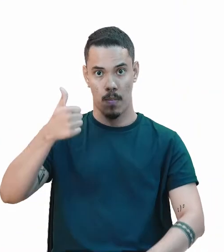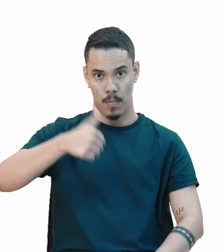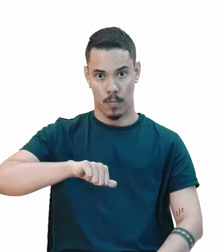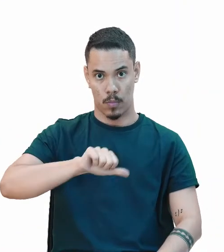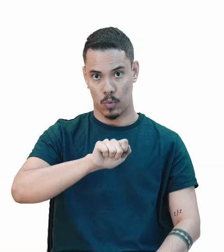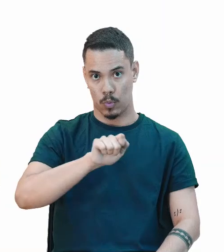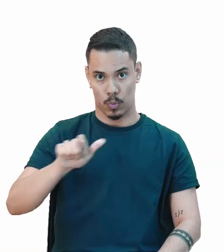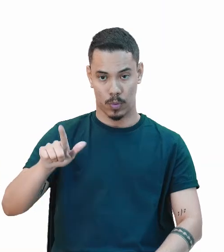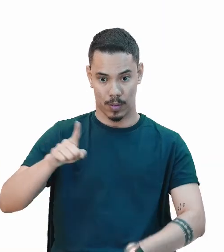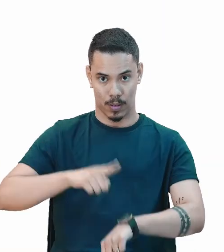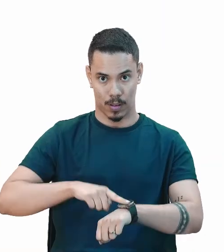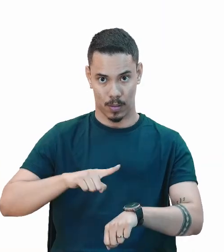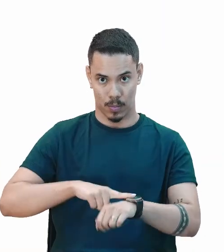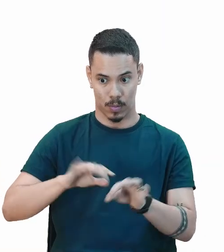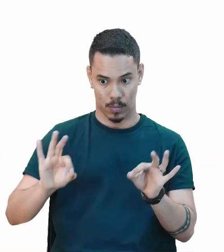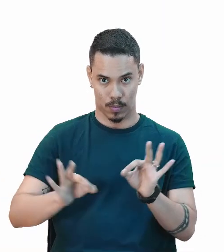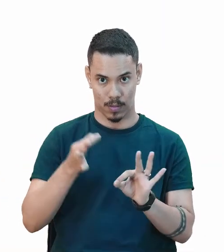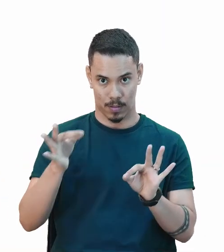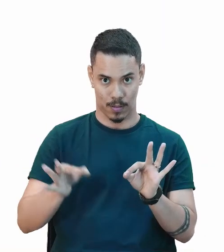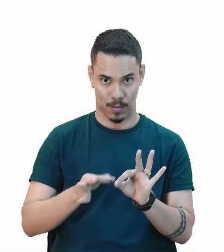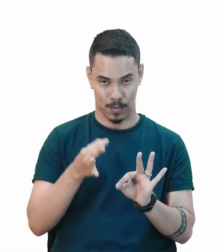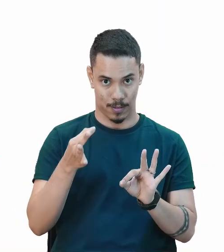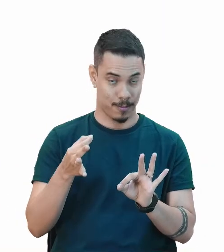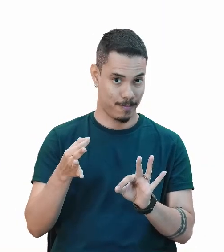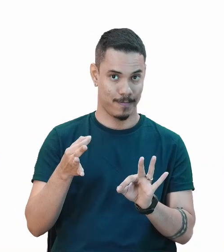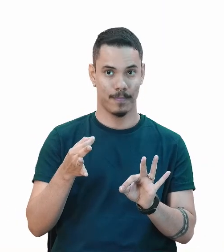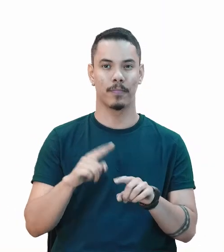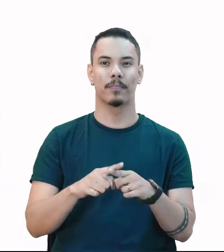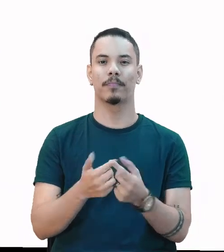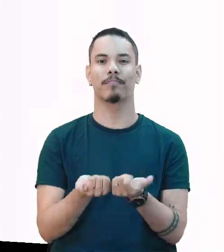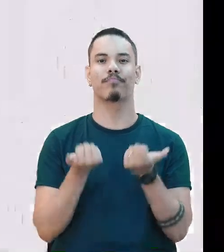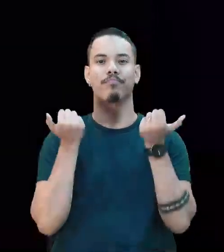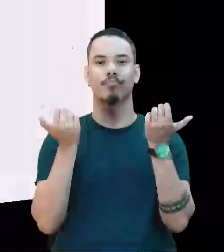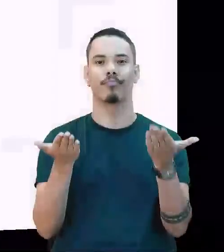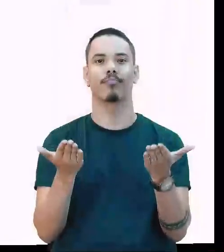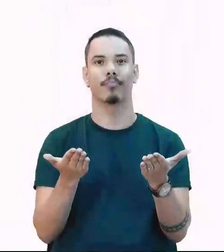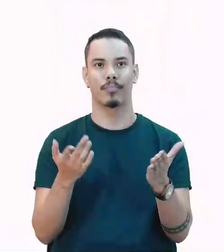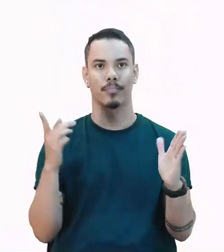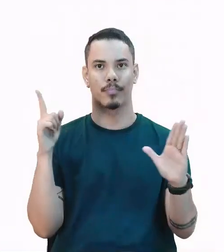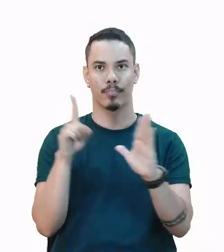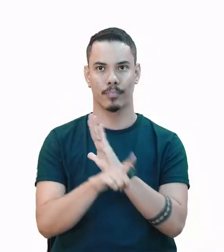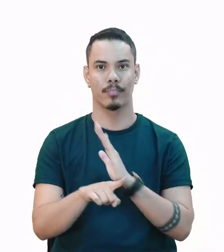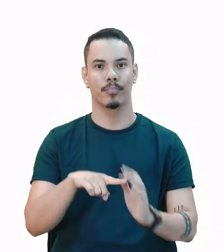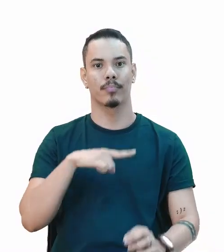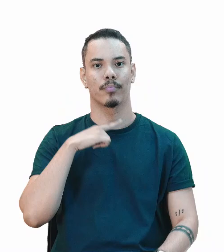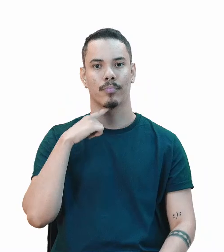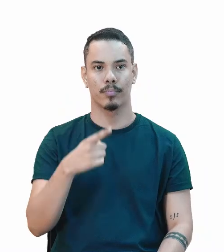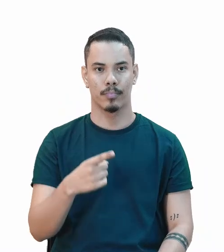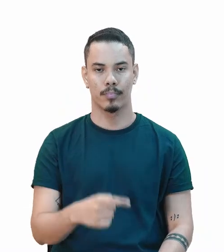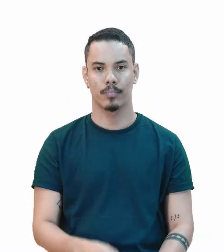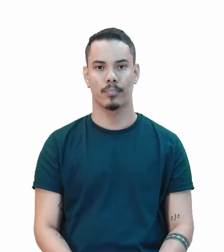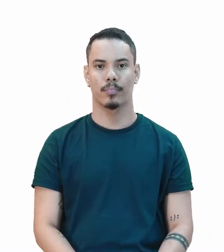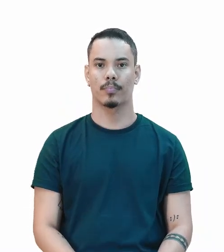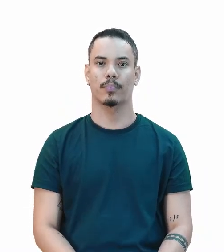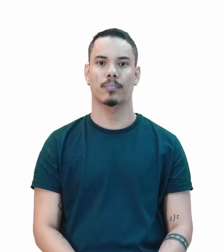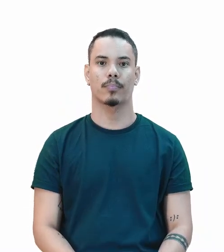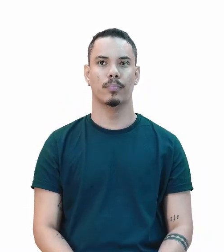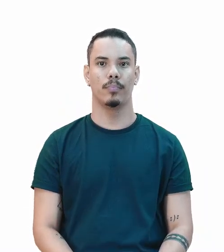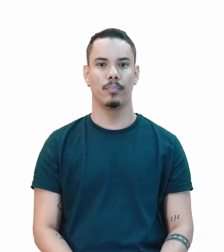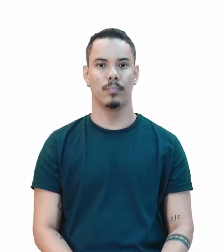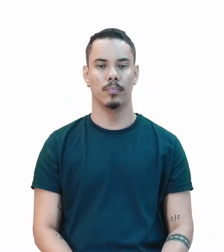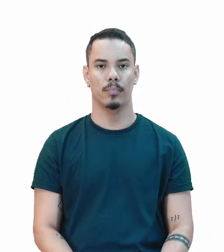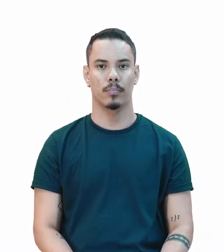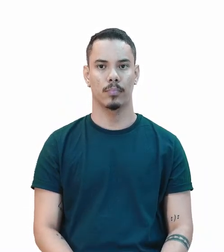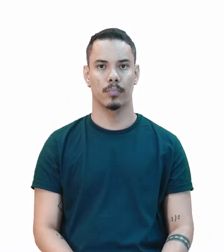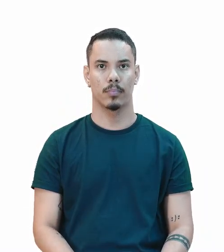meu tempo ao tear? Então, ela lança esse questionamento. E olha só, no